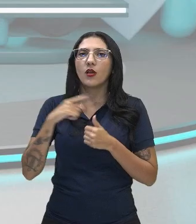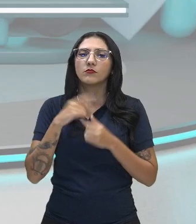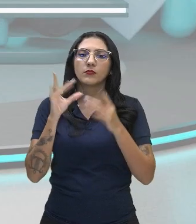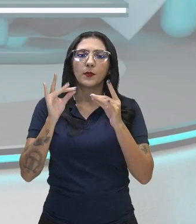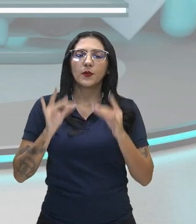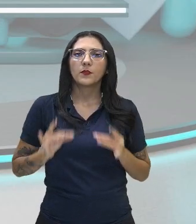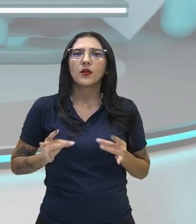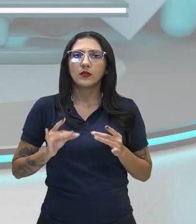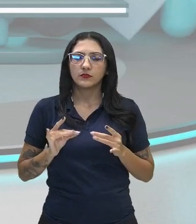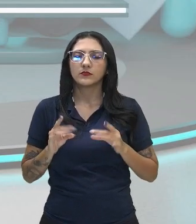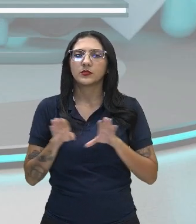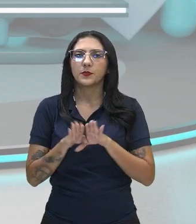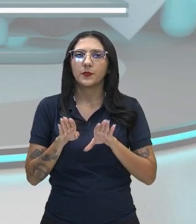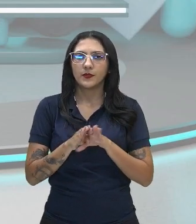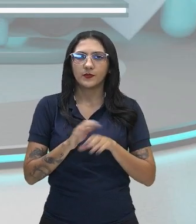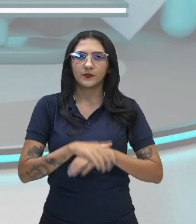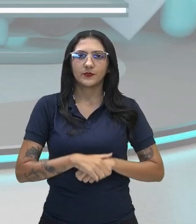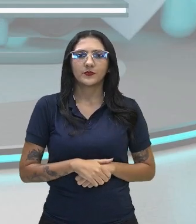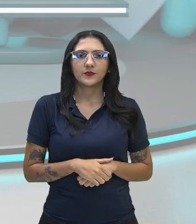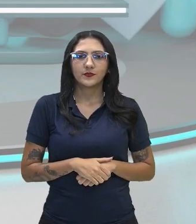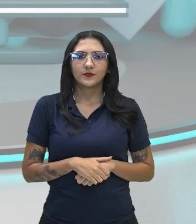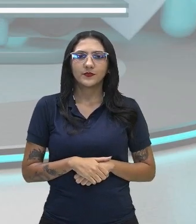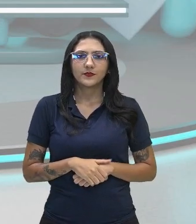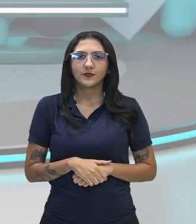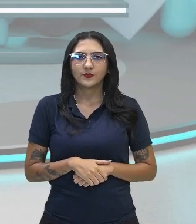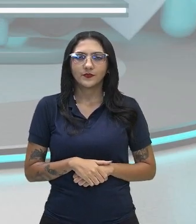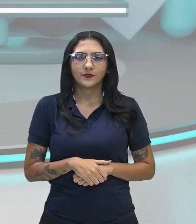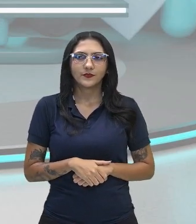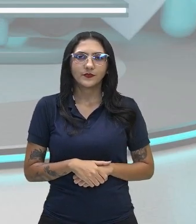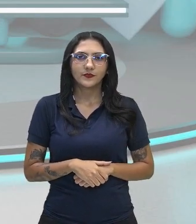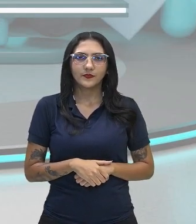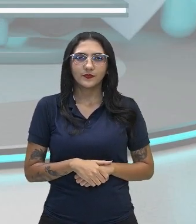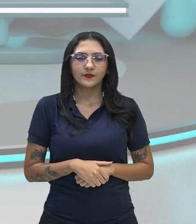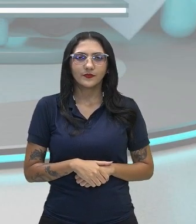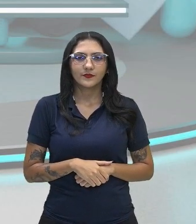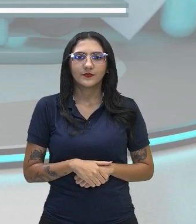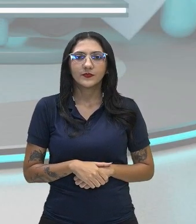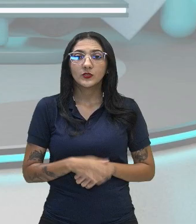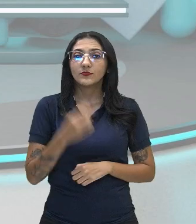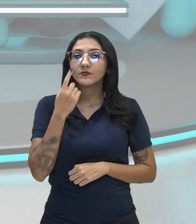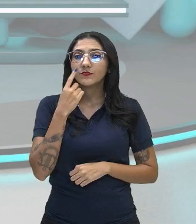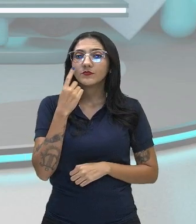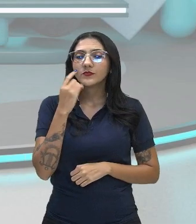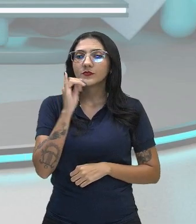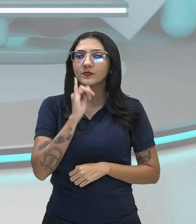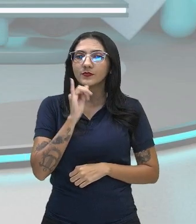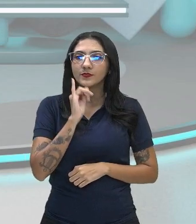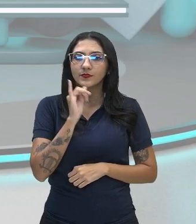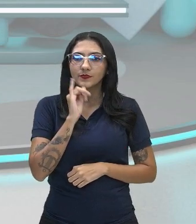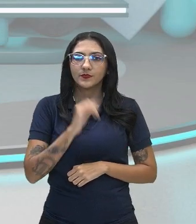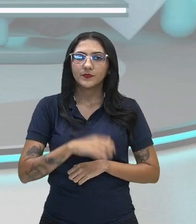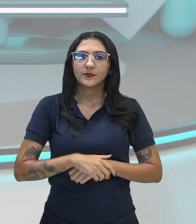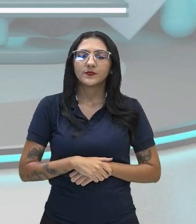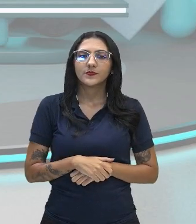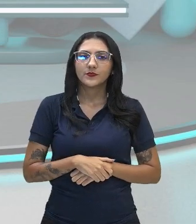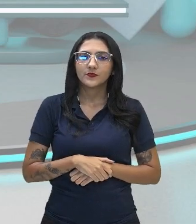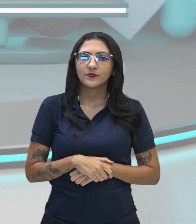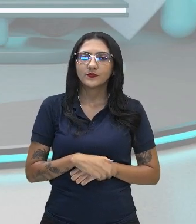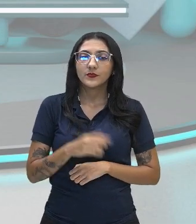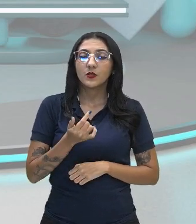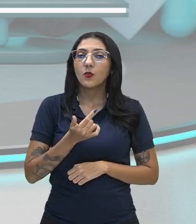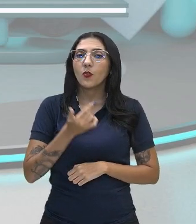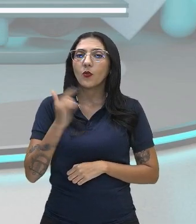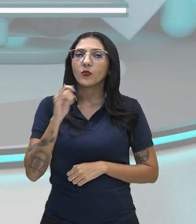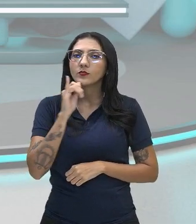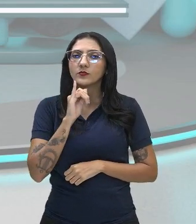e eficaz possível. Vamos então ver aqui esse exemplo que nós já vimos, lave bem as mãos. Olha aqui outro